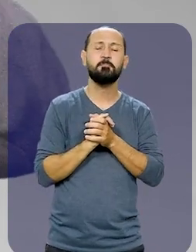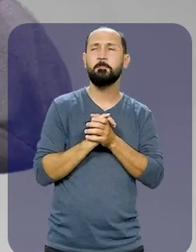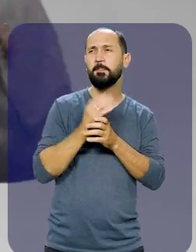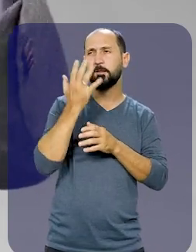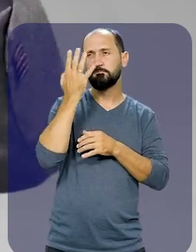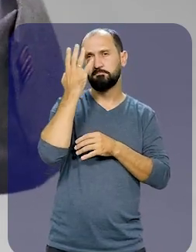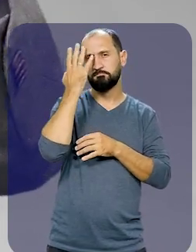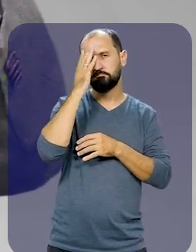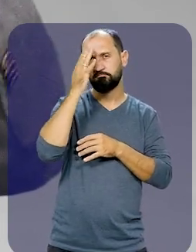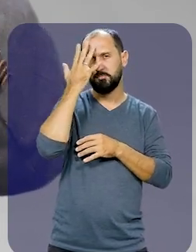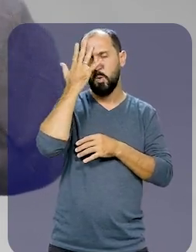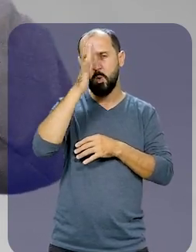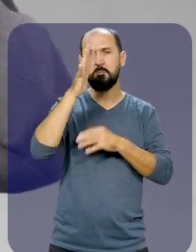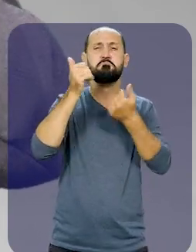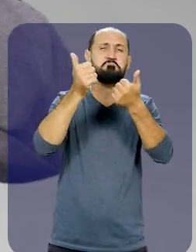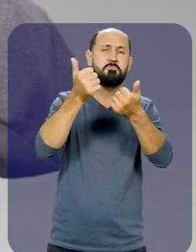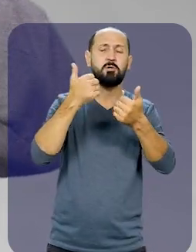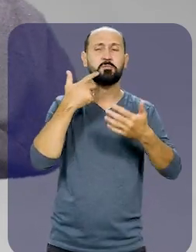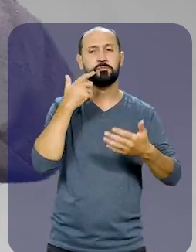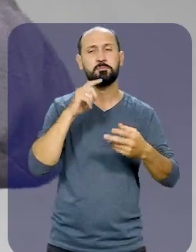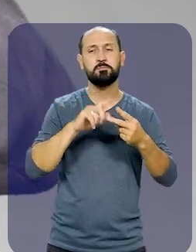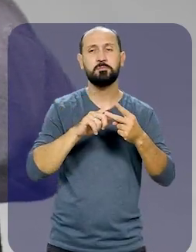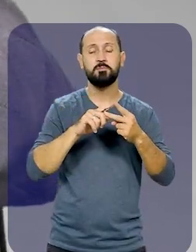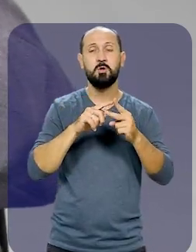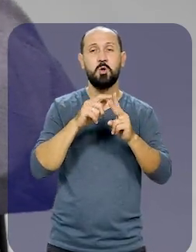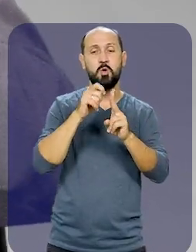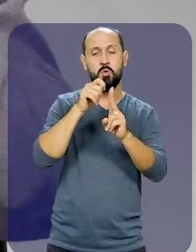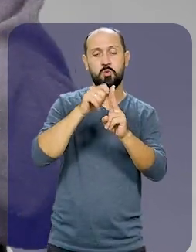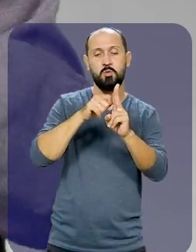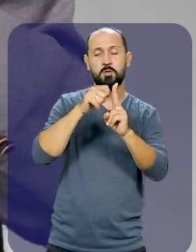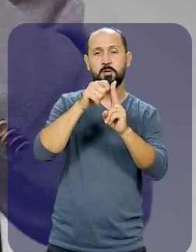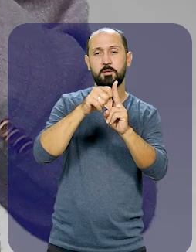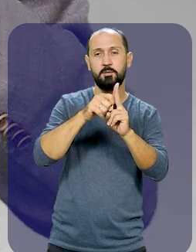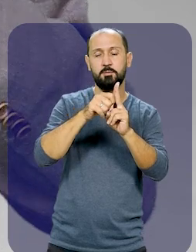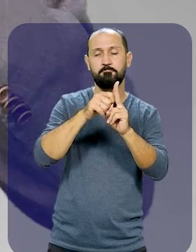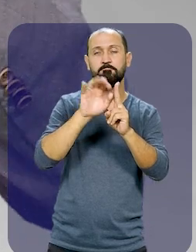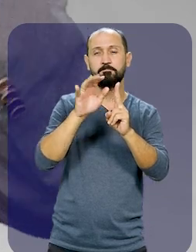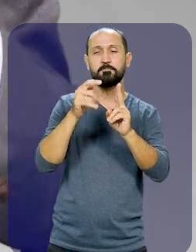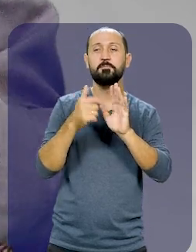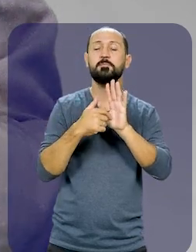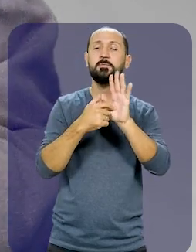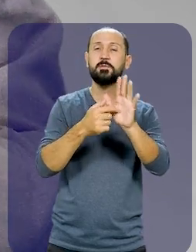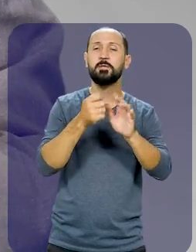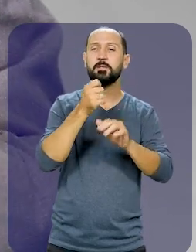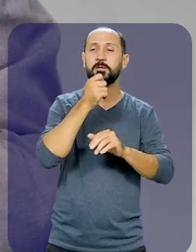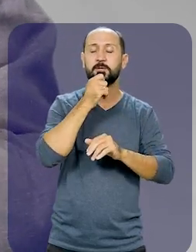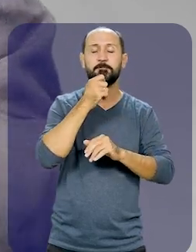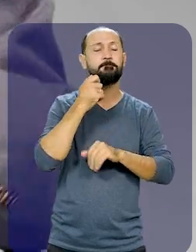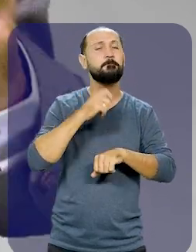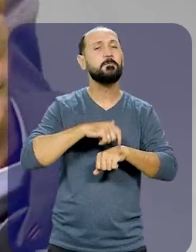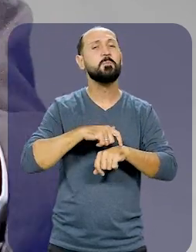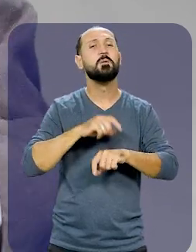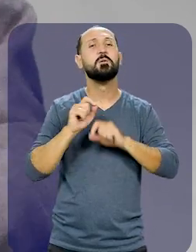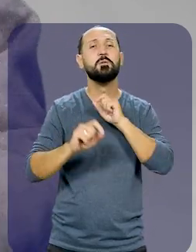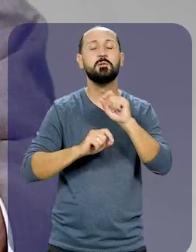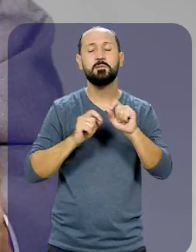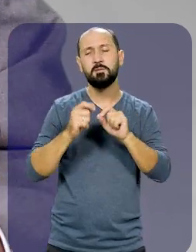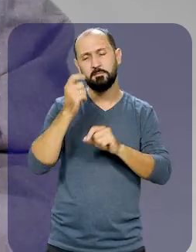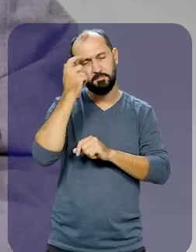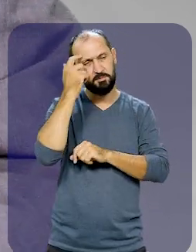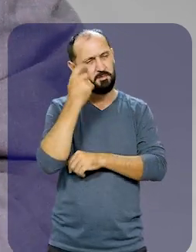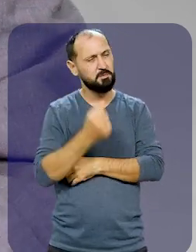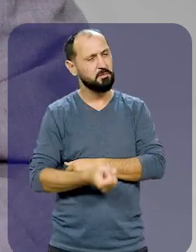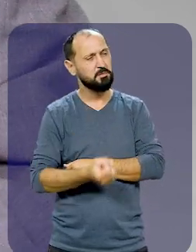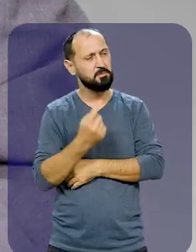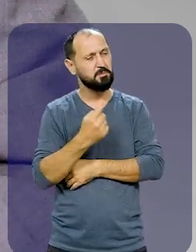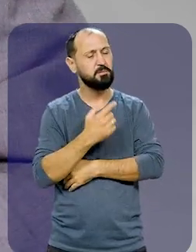4, 5 dias, ele está bom. Entre 2 a 3 meses, ele começa a apresentar sintomas clínicos que ele acha